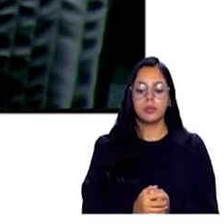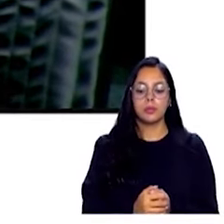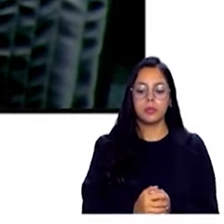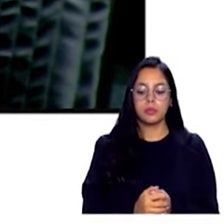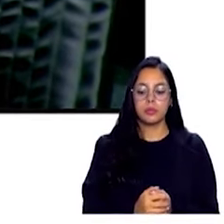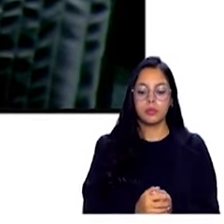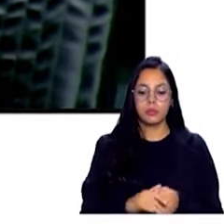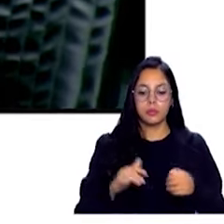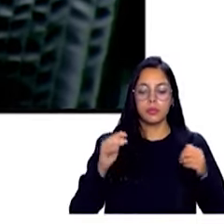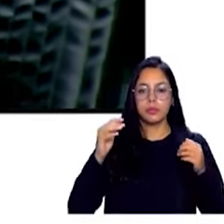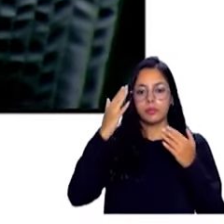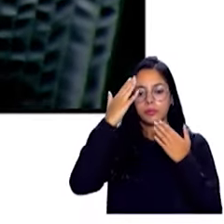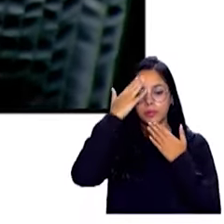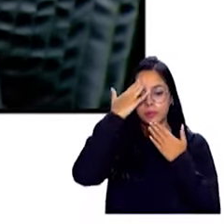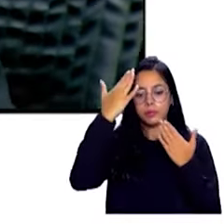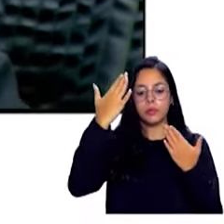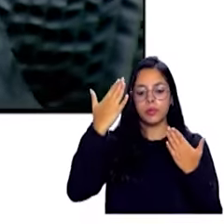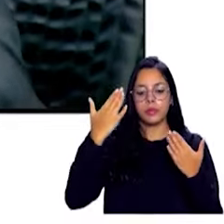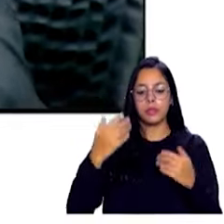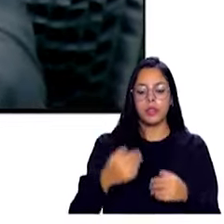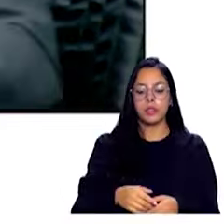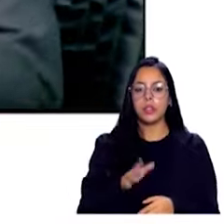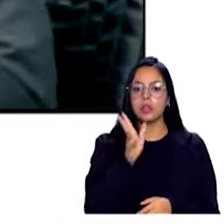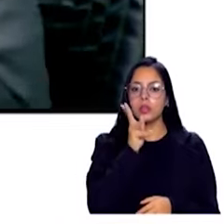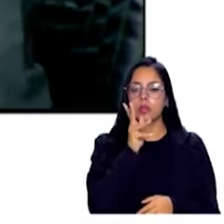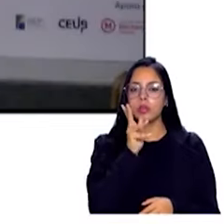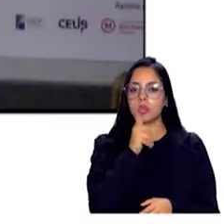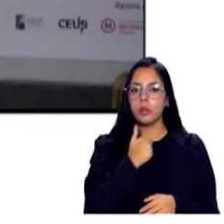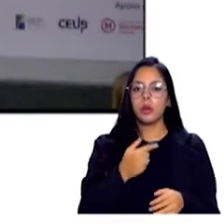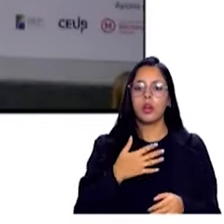oportunidade e desculpem pela minha